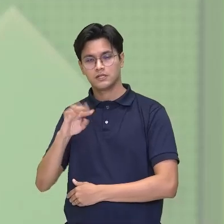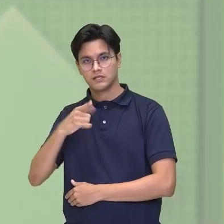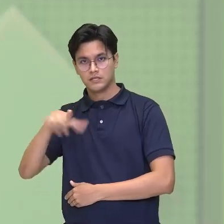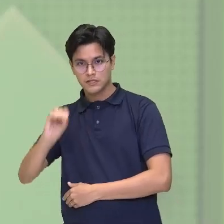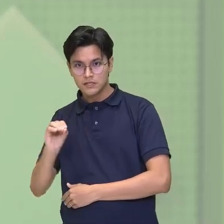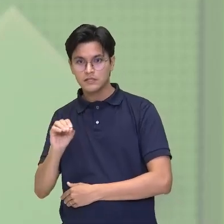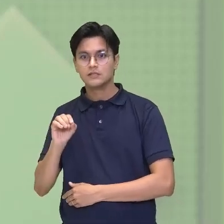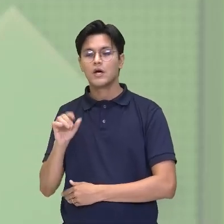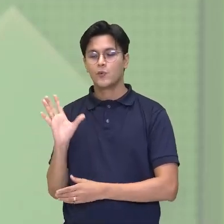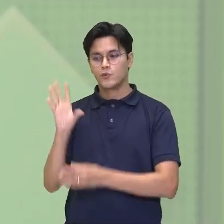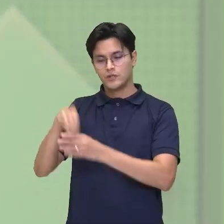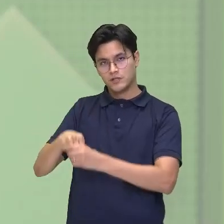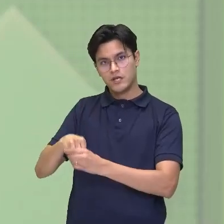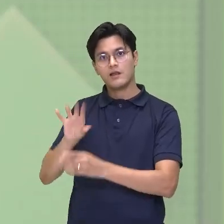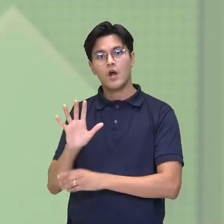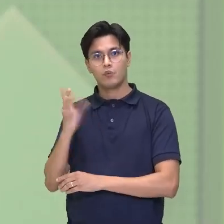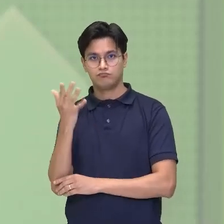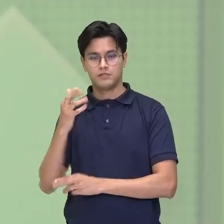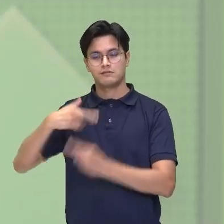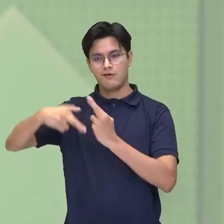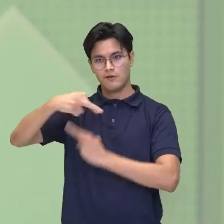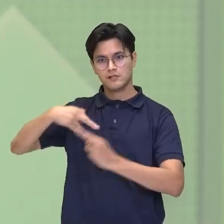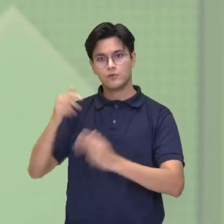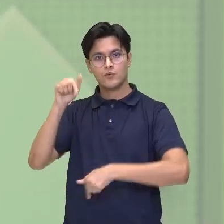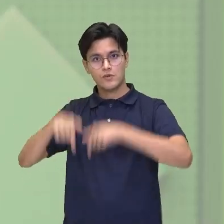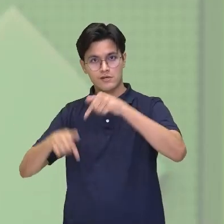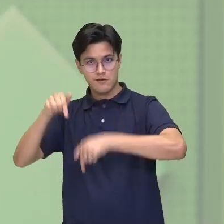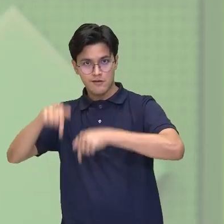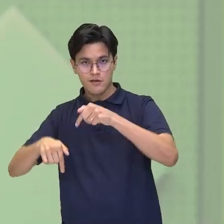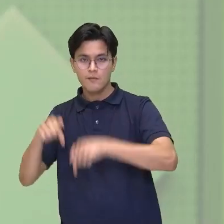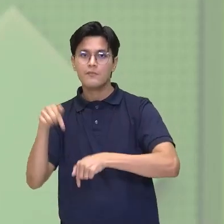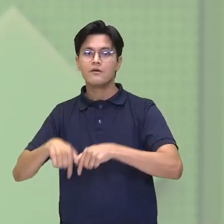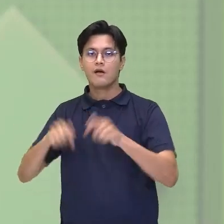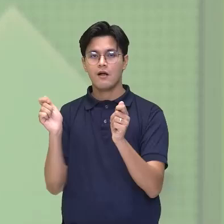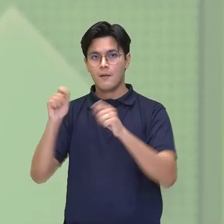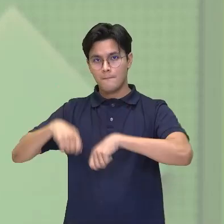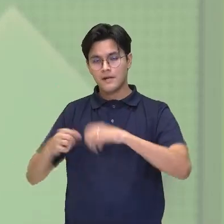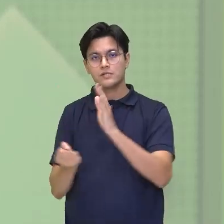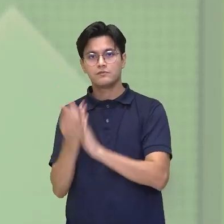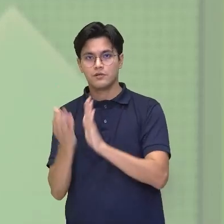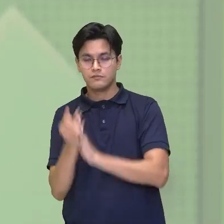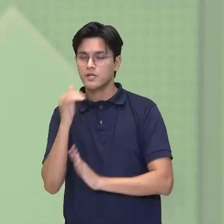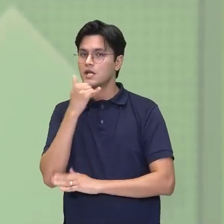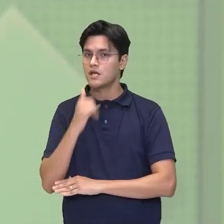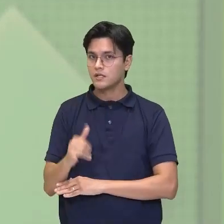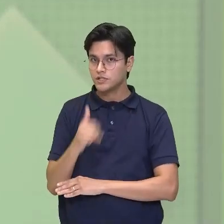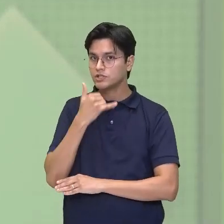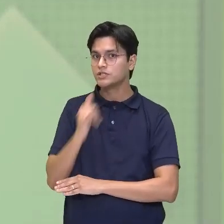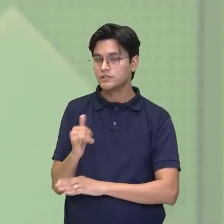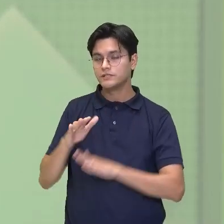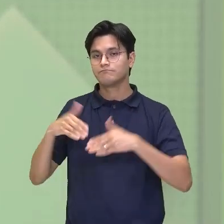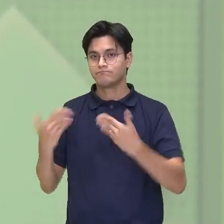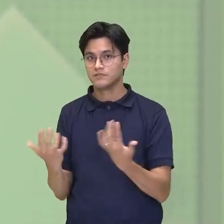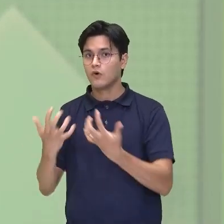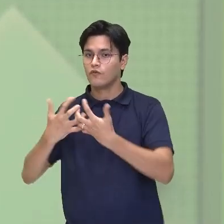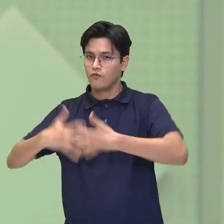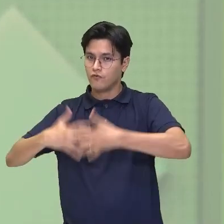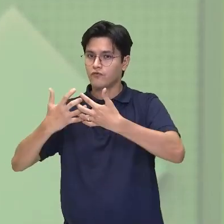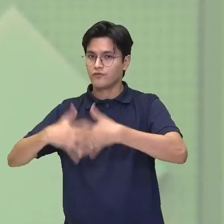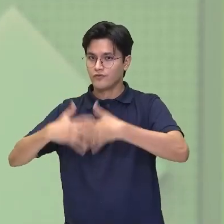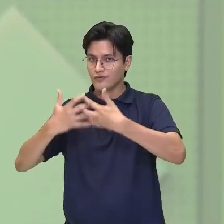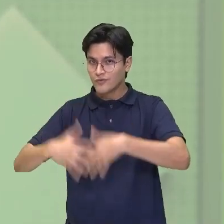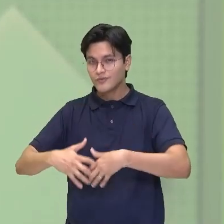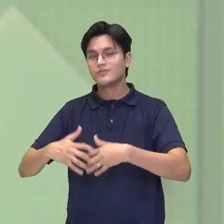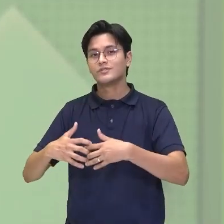de combustíveis para gerar uma energia para fazer esse motor funcionar, e esse motor vai gerar ali, né, um